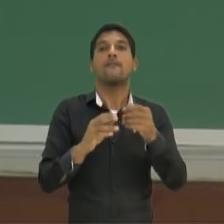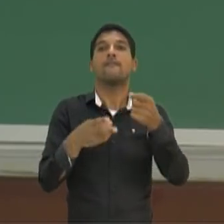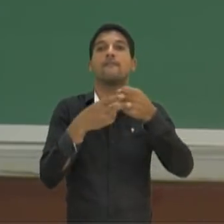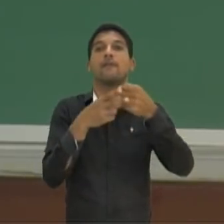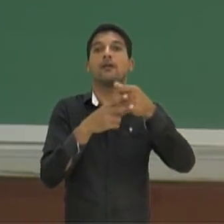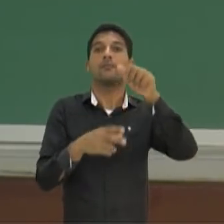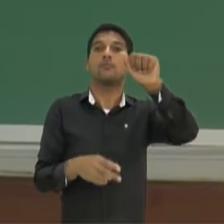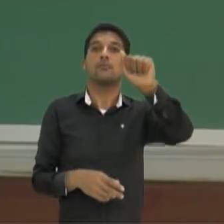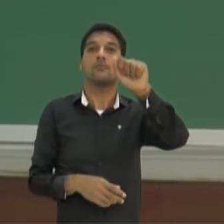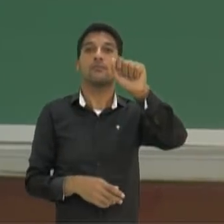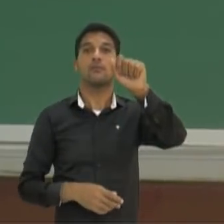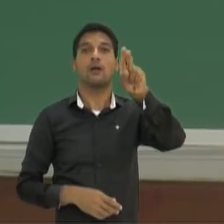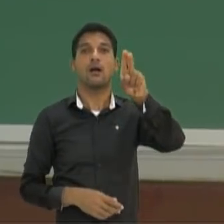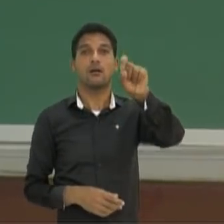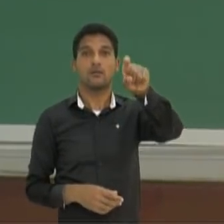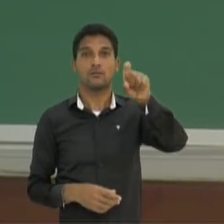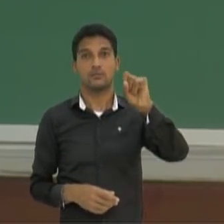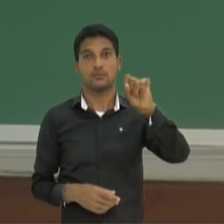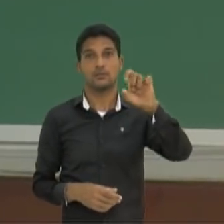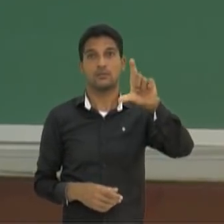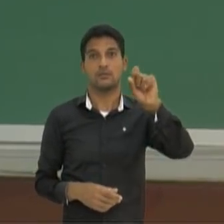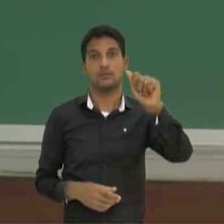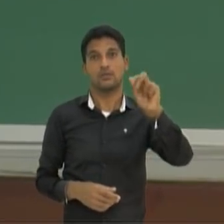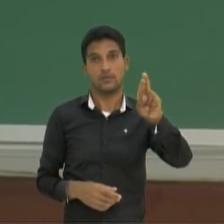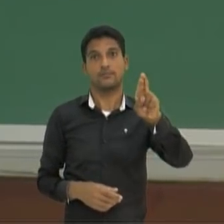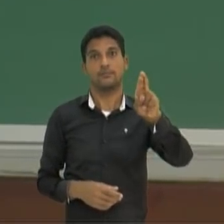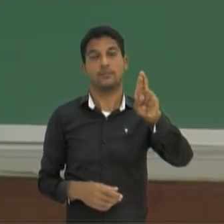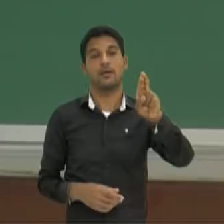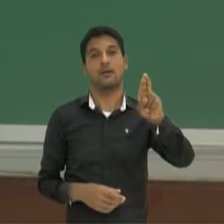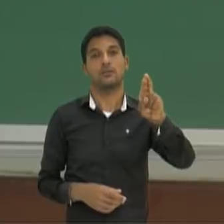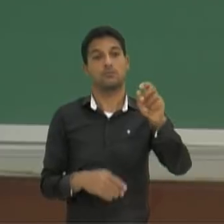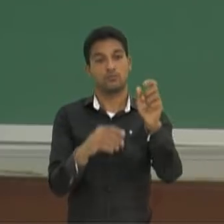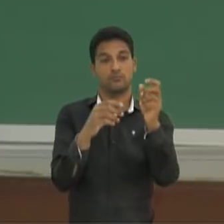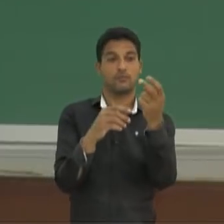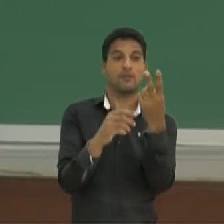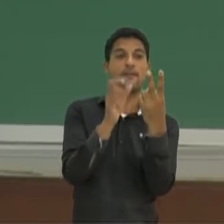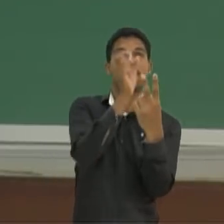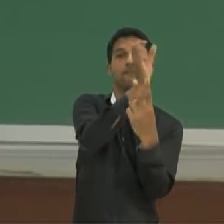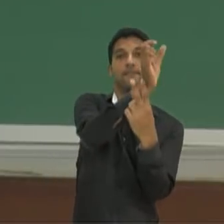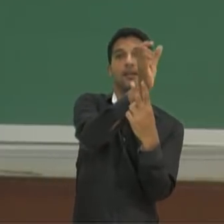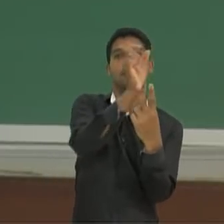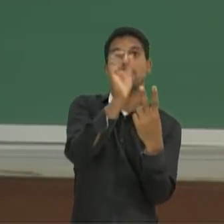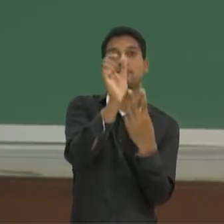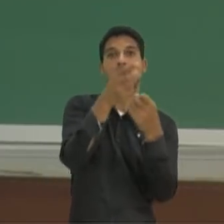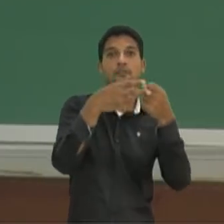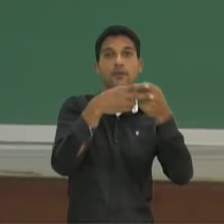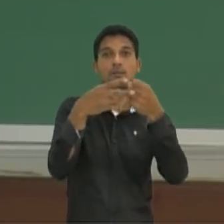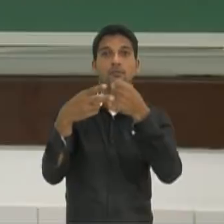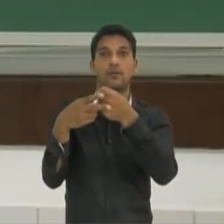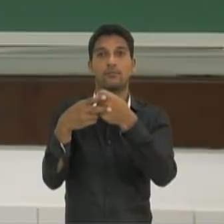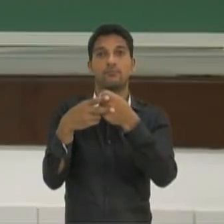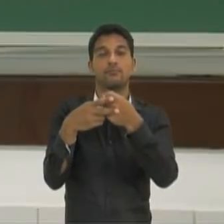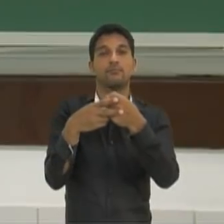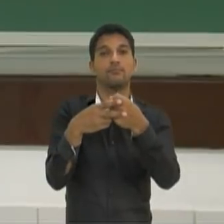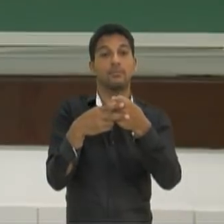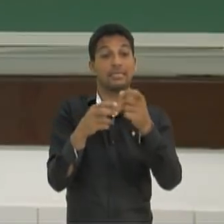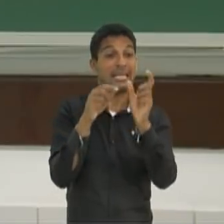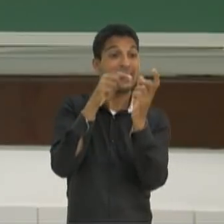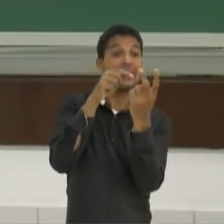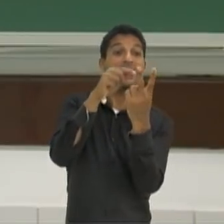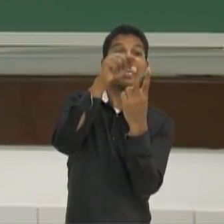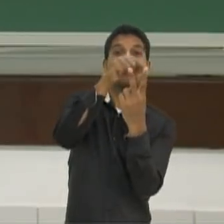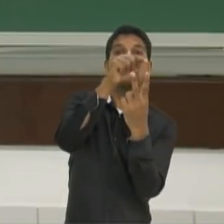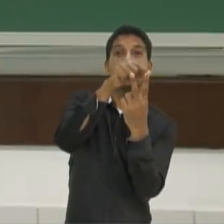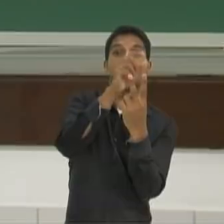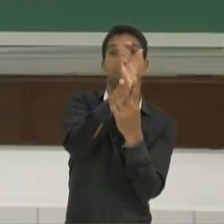"o que a senhorita está buscando" é constituída por um período simples. E aí agora, gente? Apesar de eu ter 2 verbos,